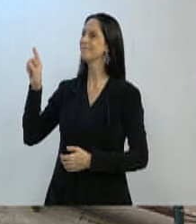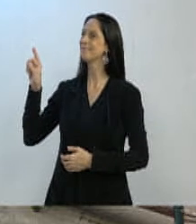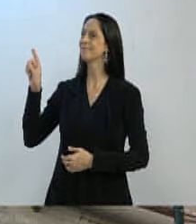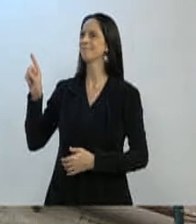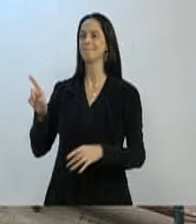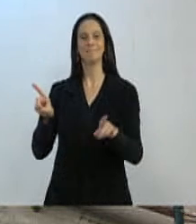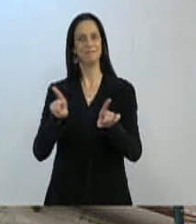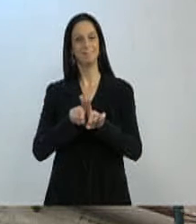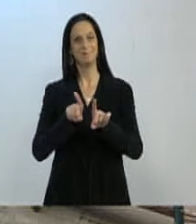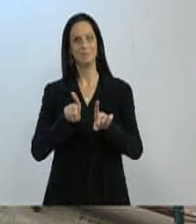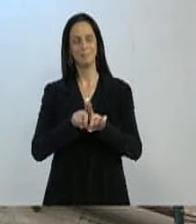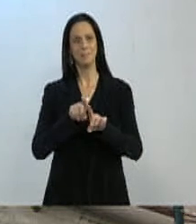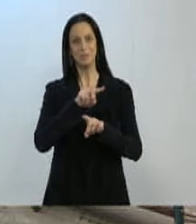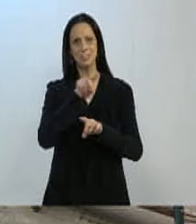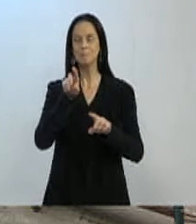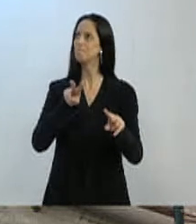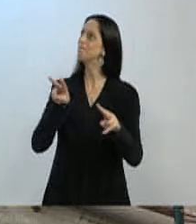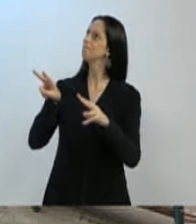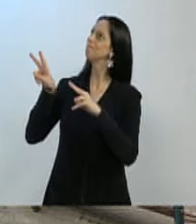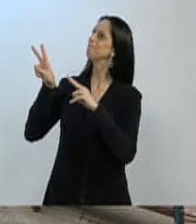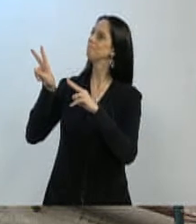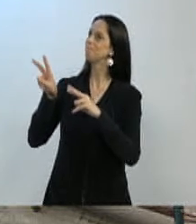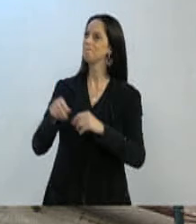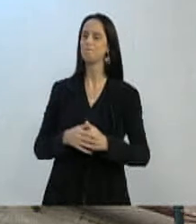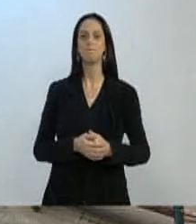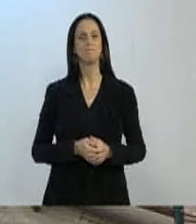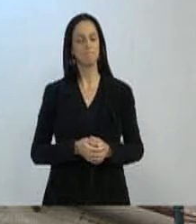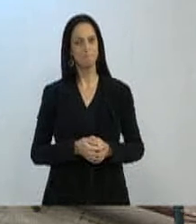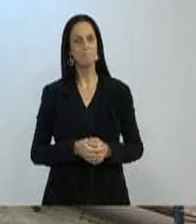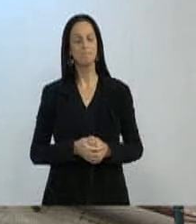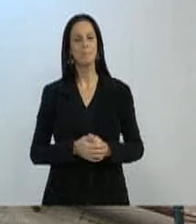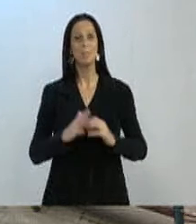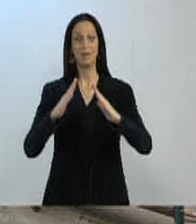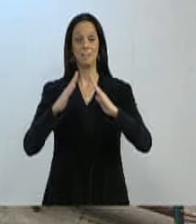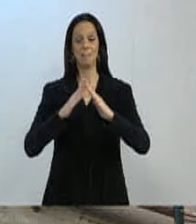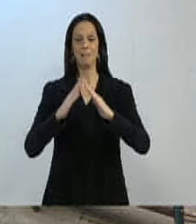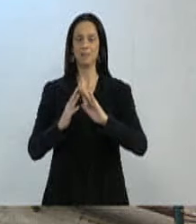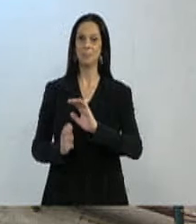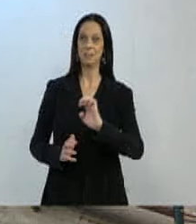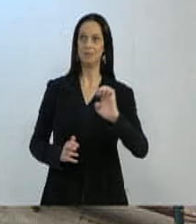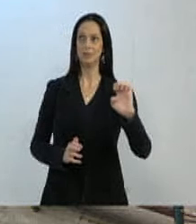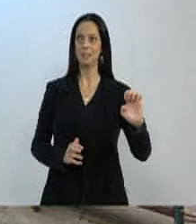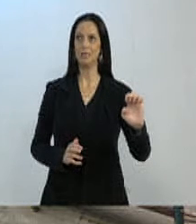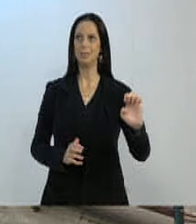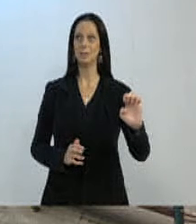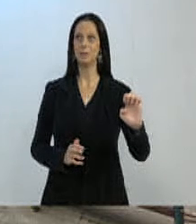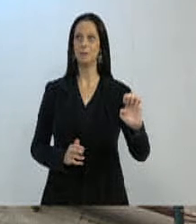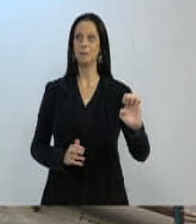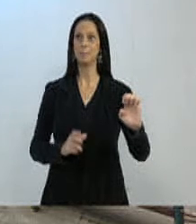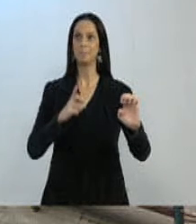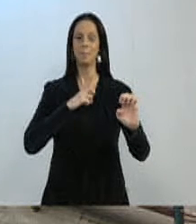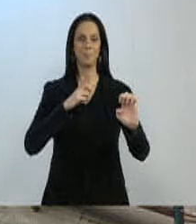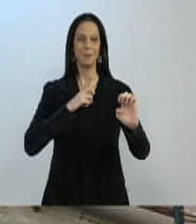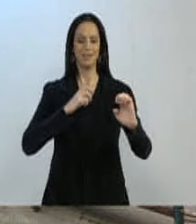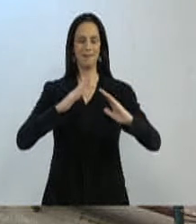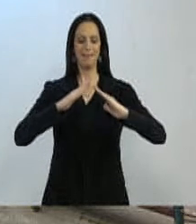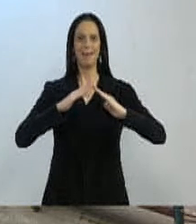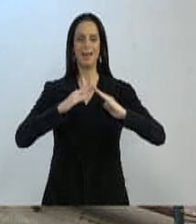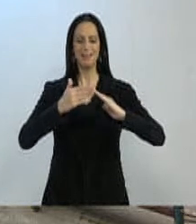chamo a atenção. Essa casa da esquerda, essa que tem uma pequena sacada